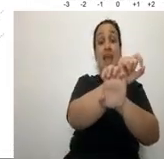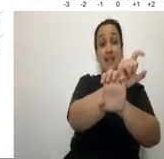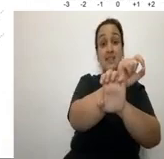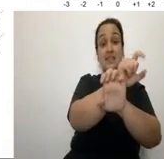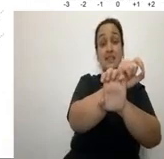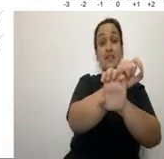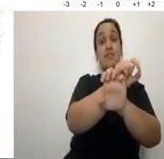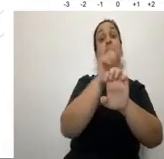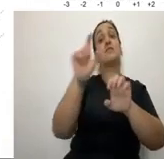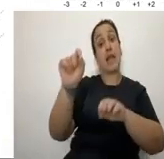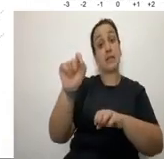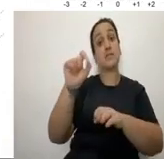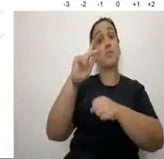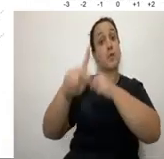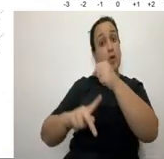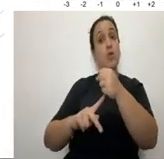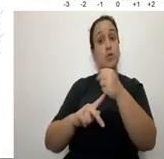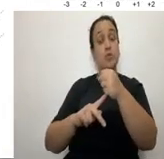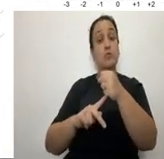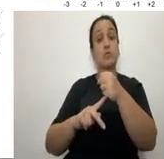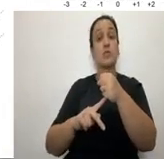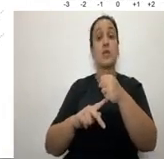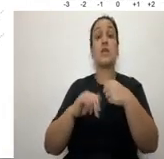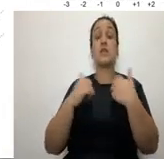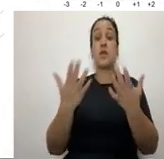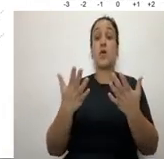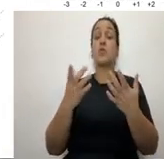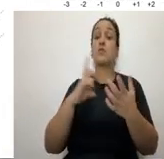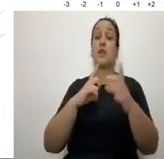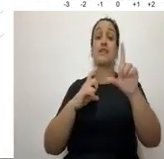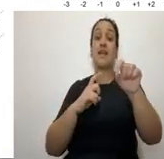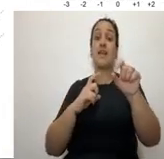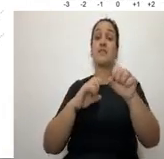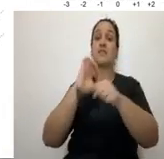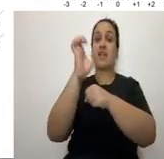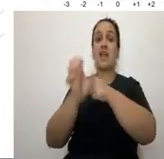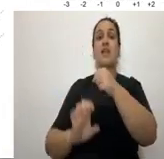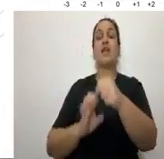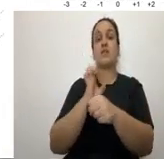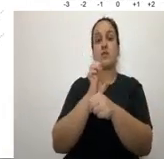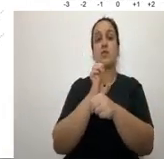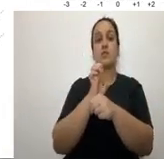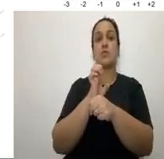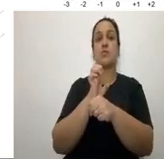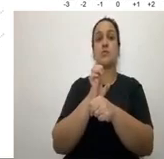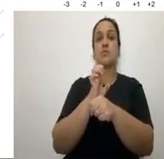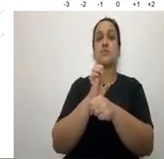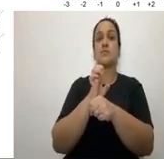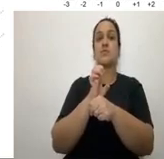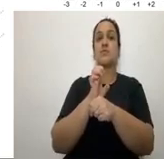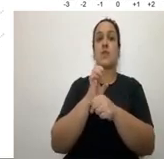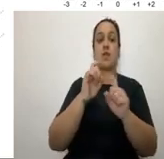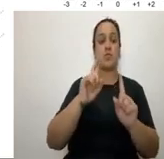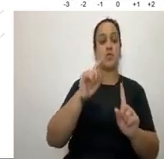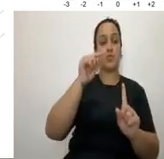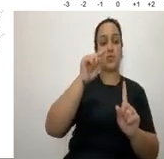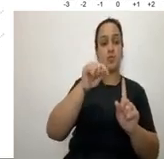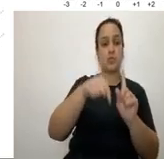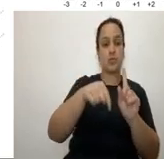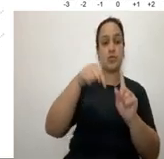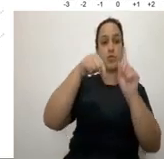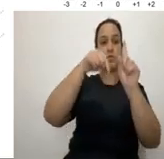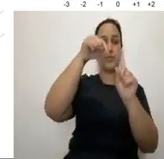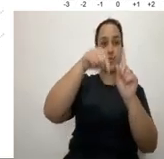10, consecutivamente 10 prótons, e, por não ter carga, 10 elétrons. Então, aqui está a distribuição dele,